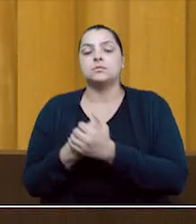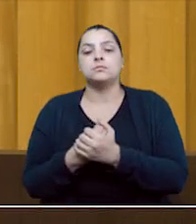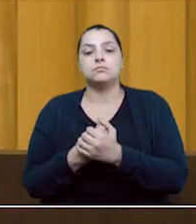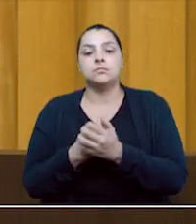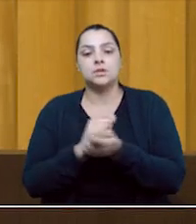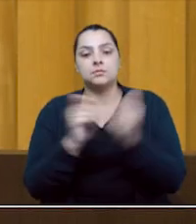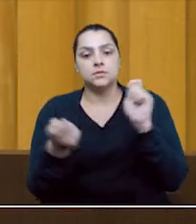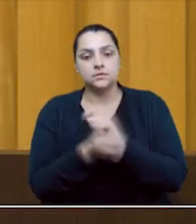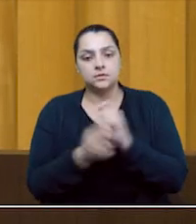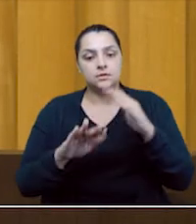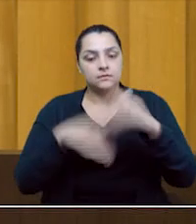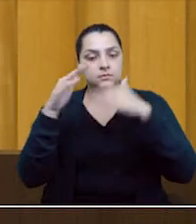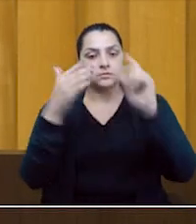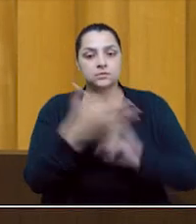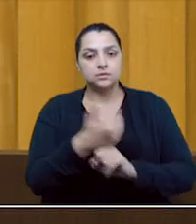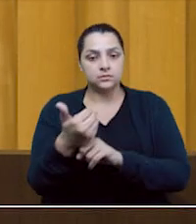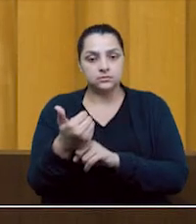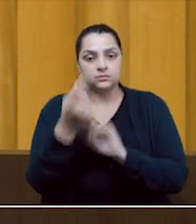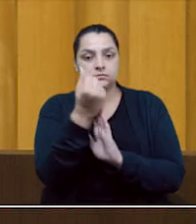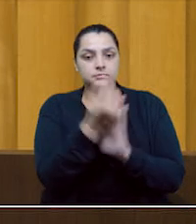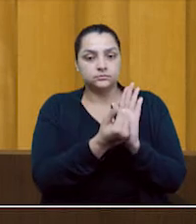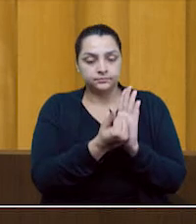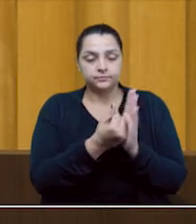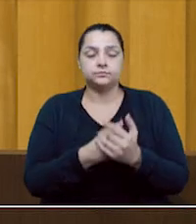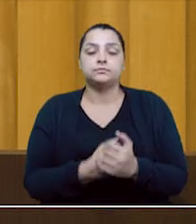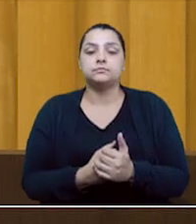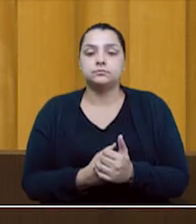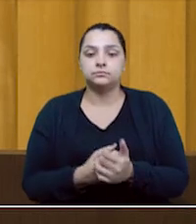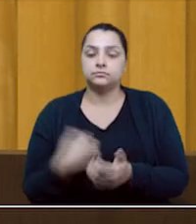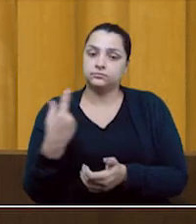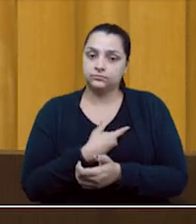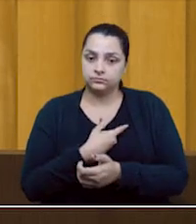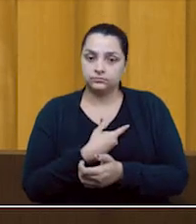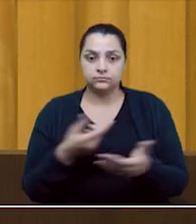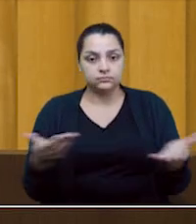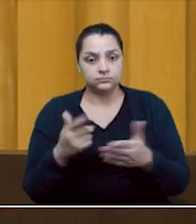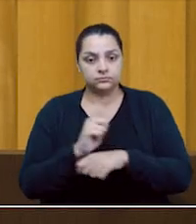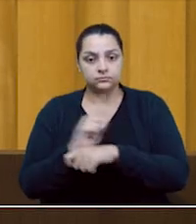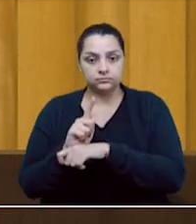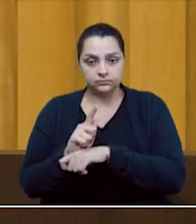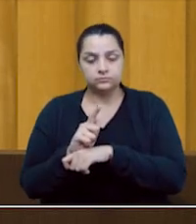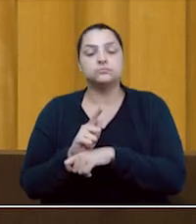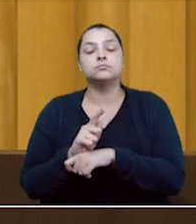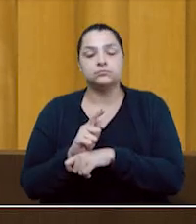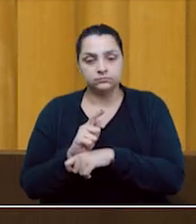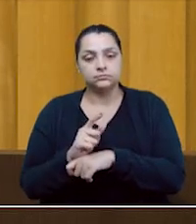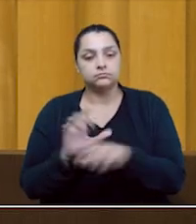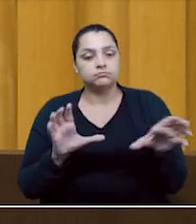evolução tecnológica e gestão orçamentária, somos convidados, enquanto gestores, a construir